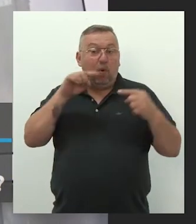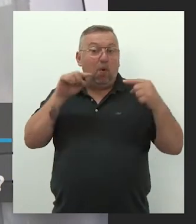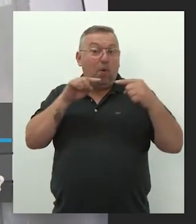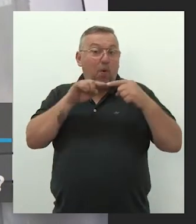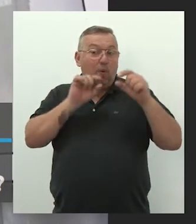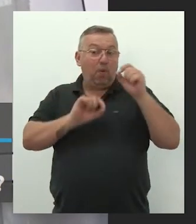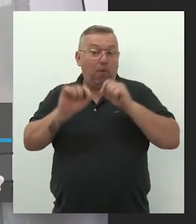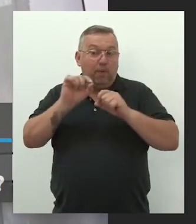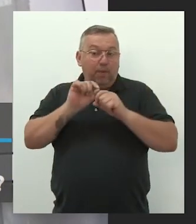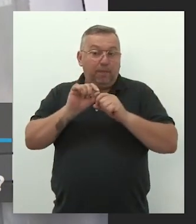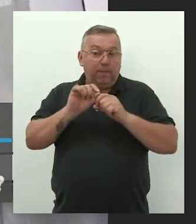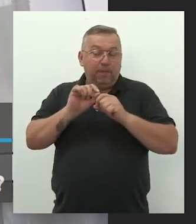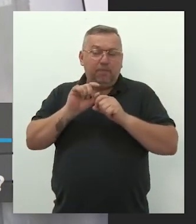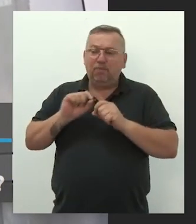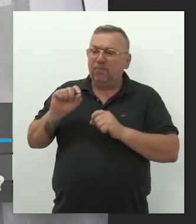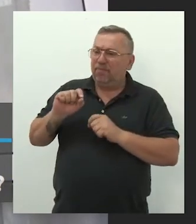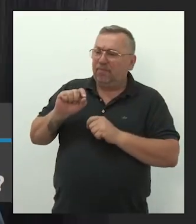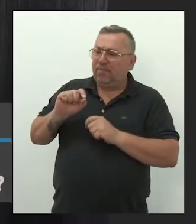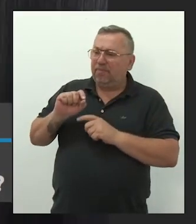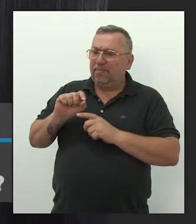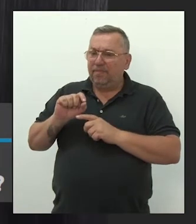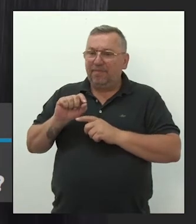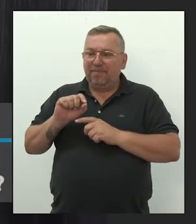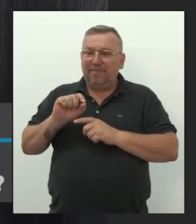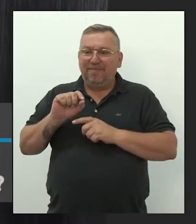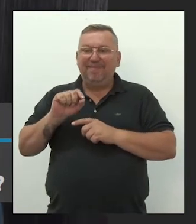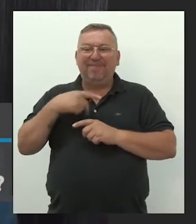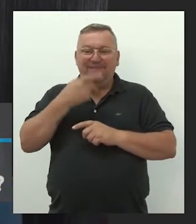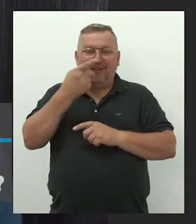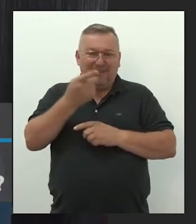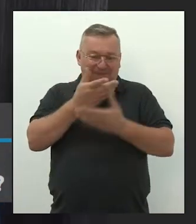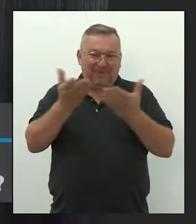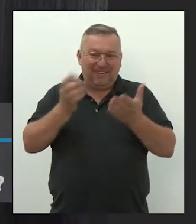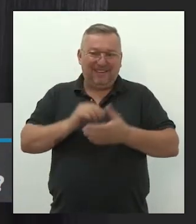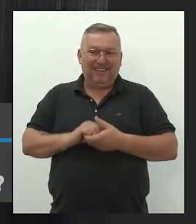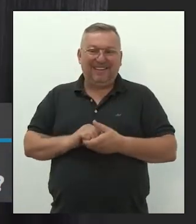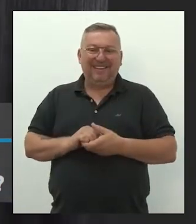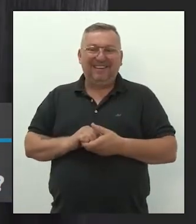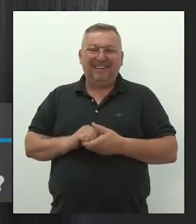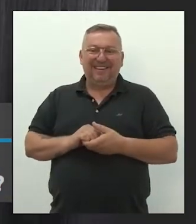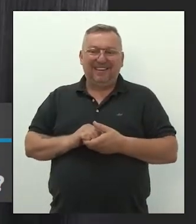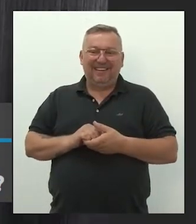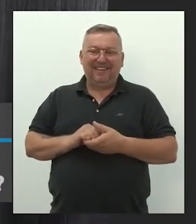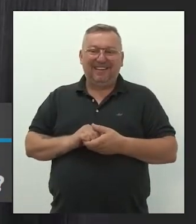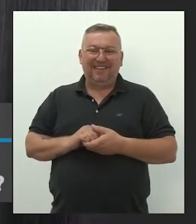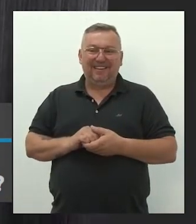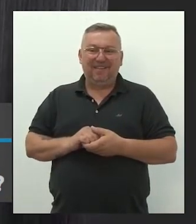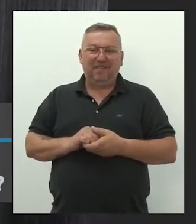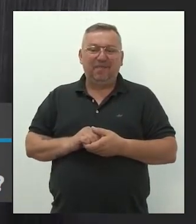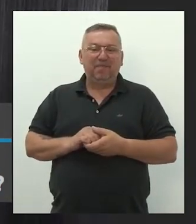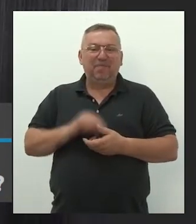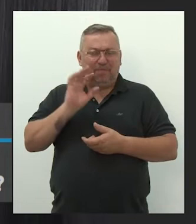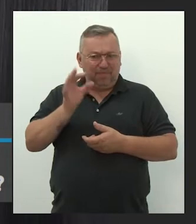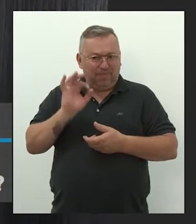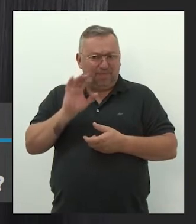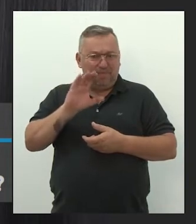objetivo, que foi, Renan? Não, era isso mesmo que eu ia complementar você, Carol, desculpa. Mas é